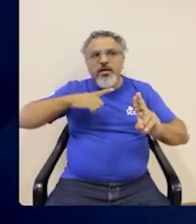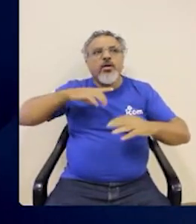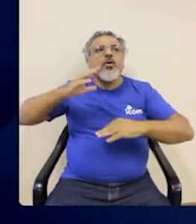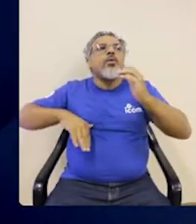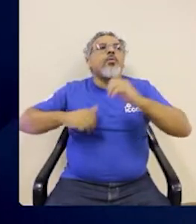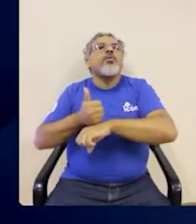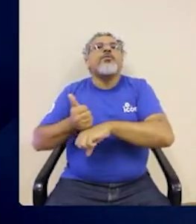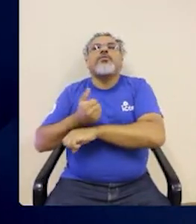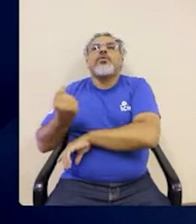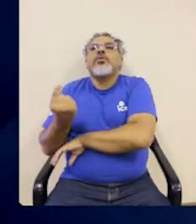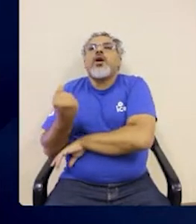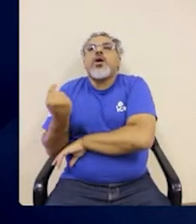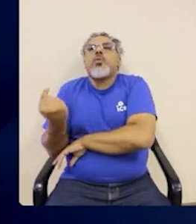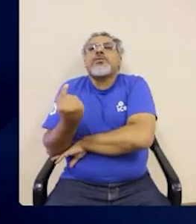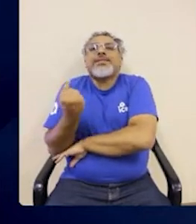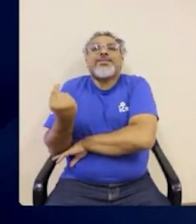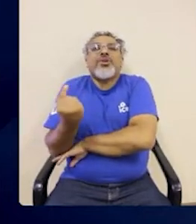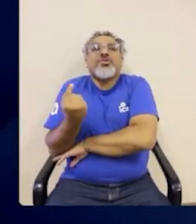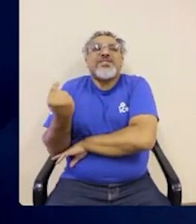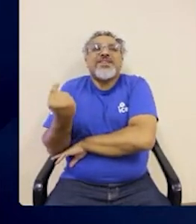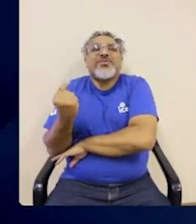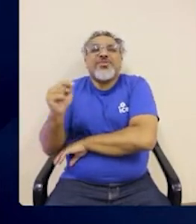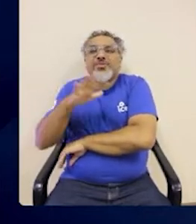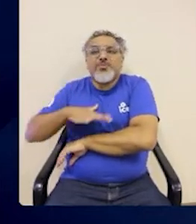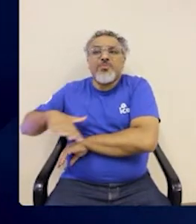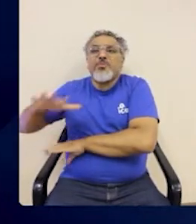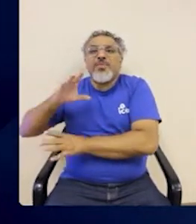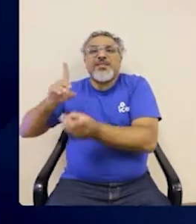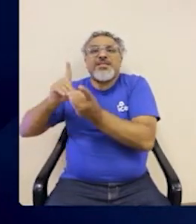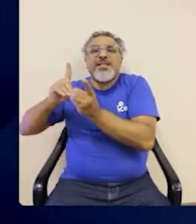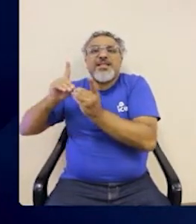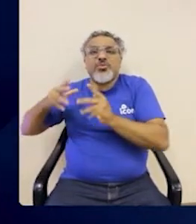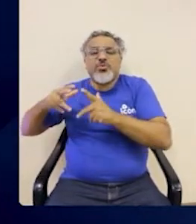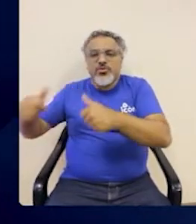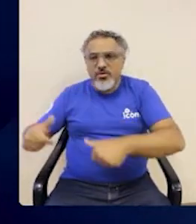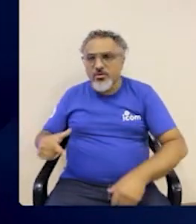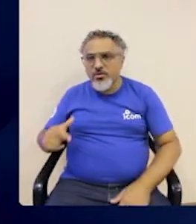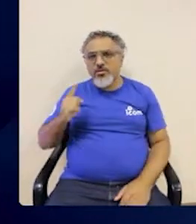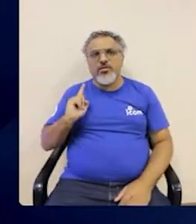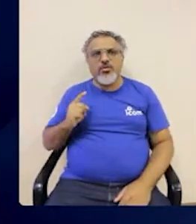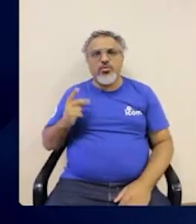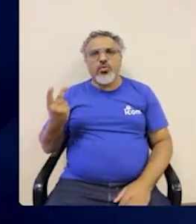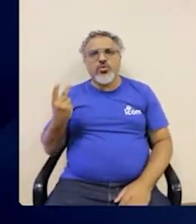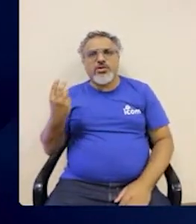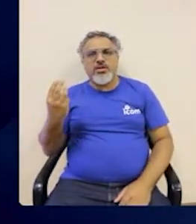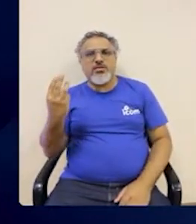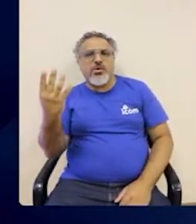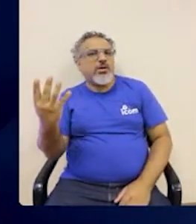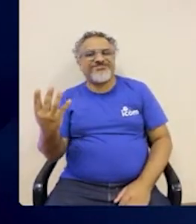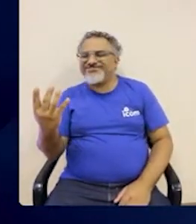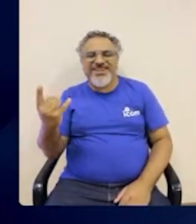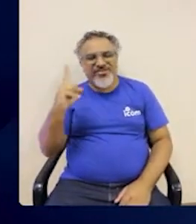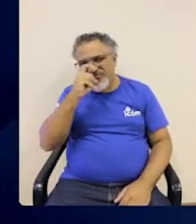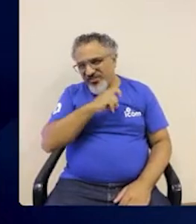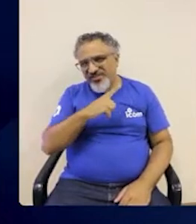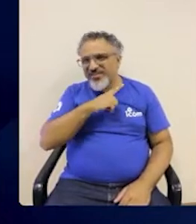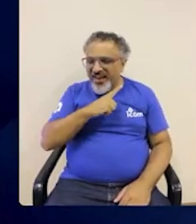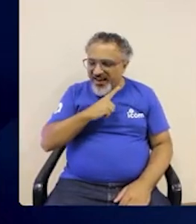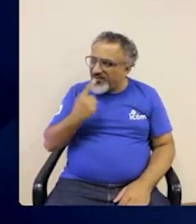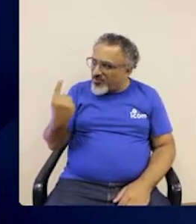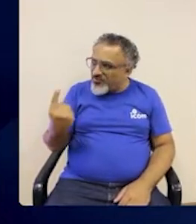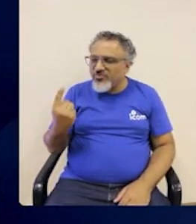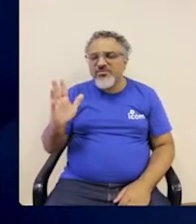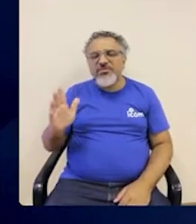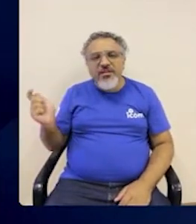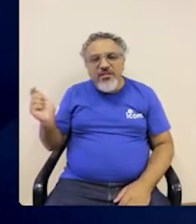ele é um profissional que está ali sozinho, no geral, né? São raras as equipes que possuem mais de um. Então, enquanto processos,